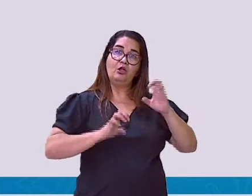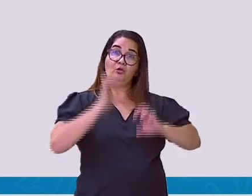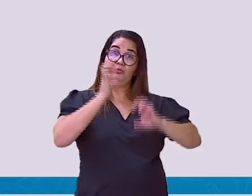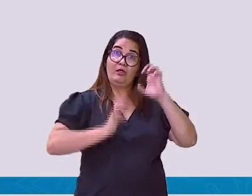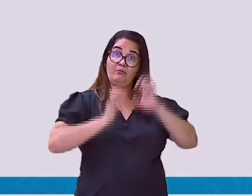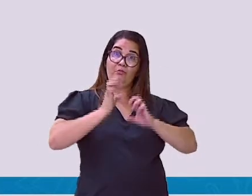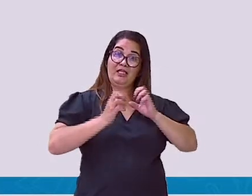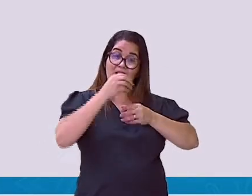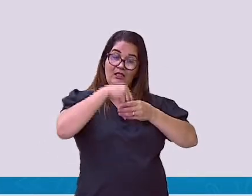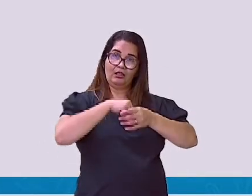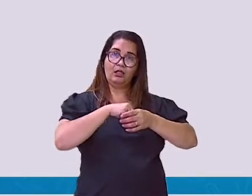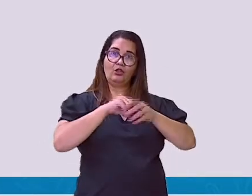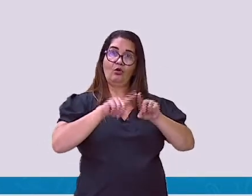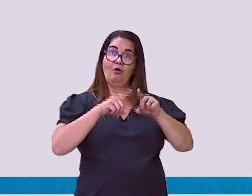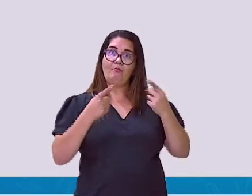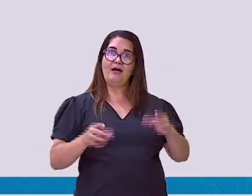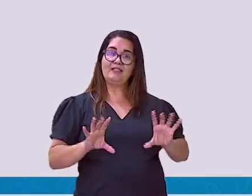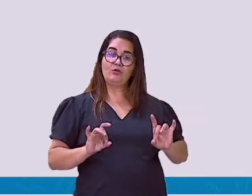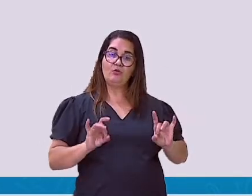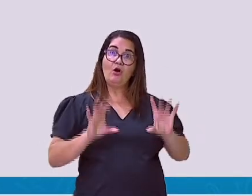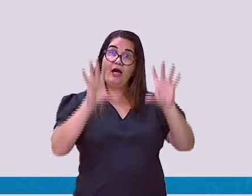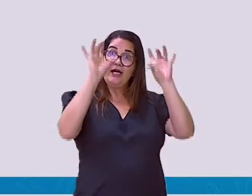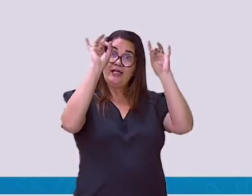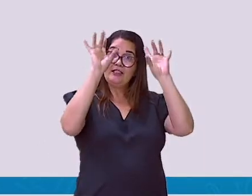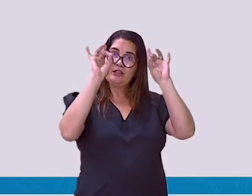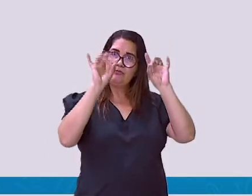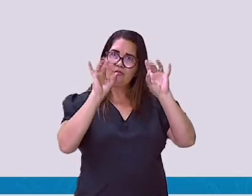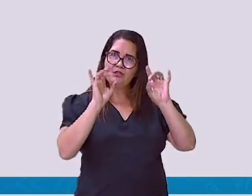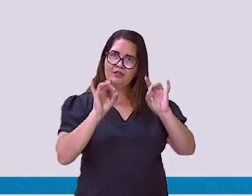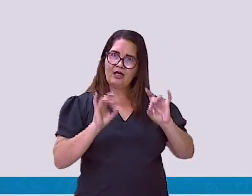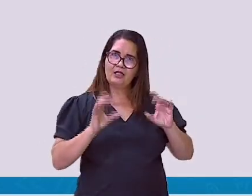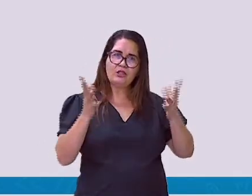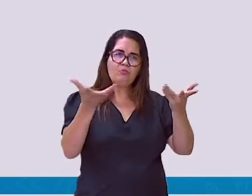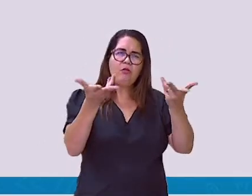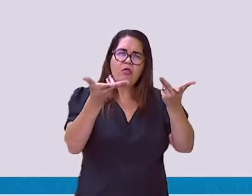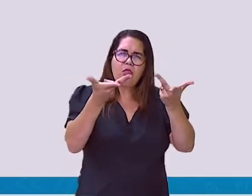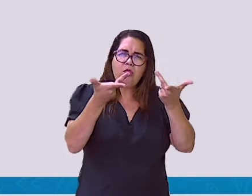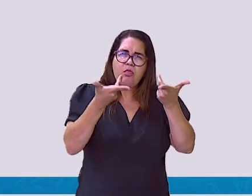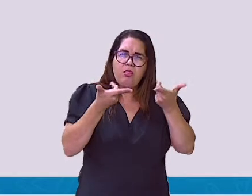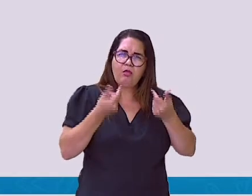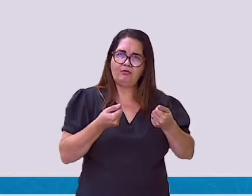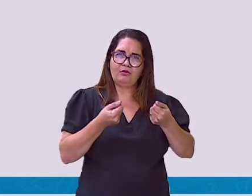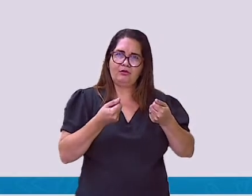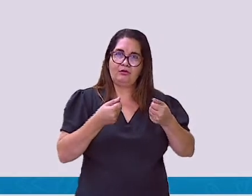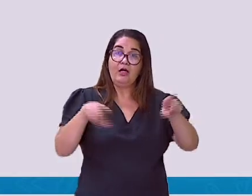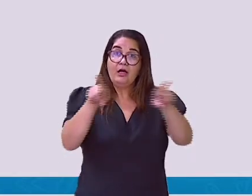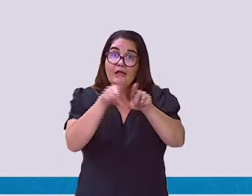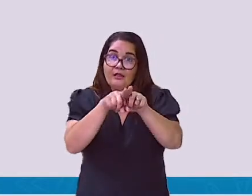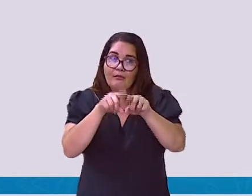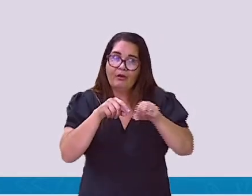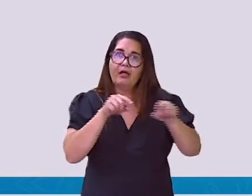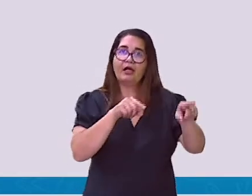reduzidos, mas a produtividade é muito alta.